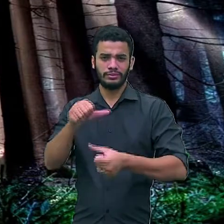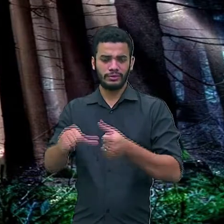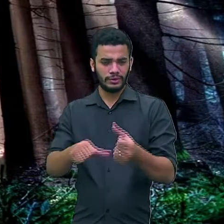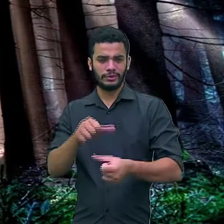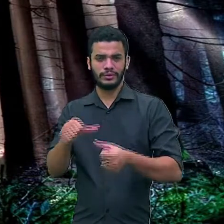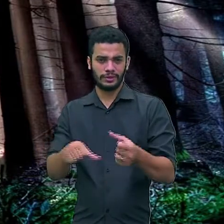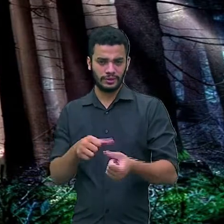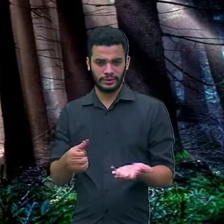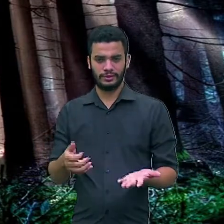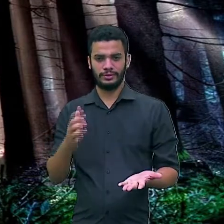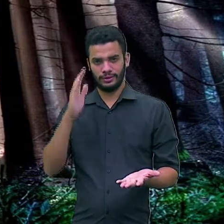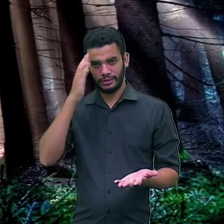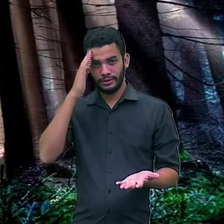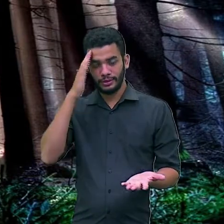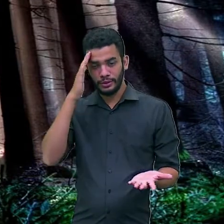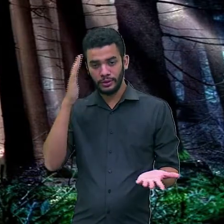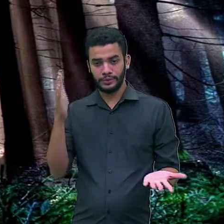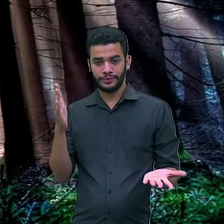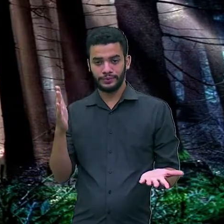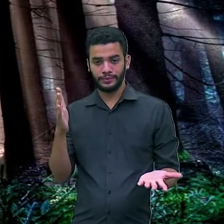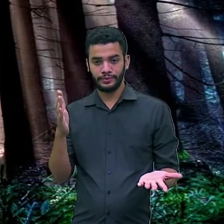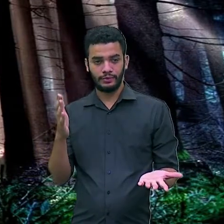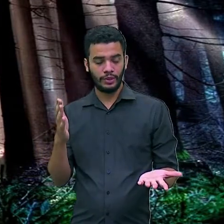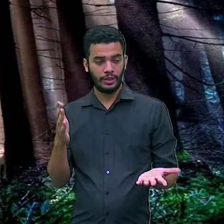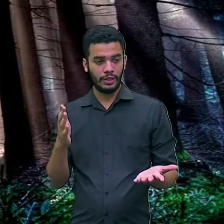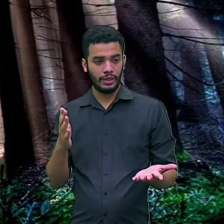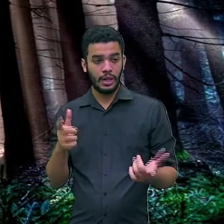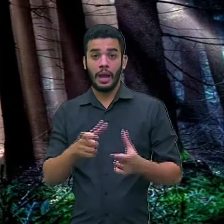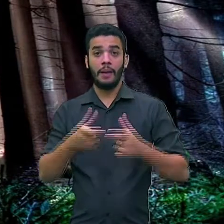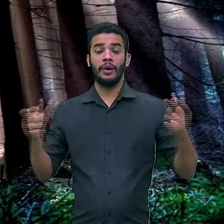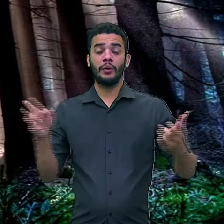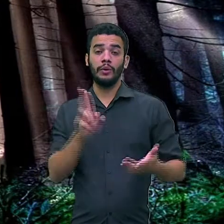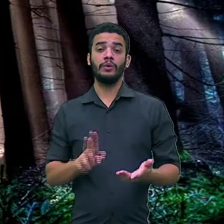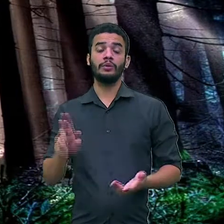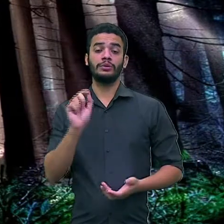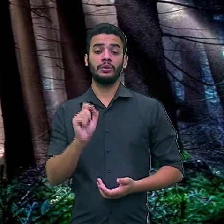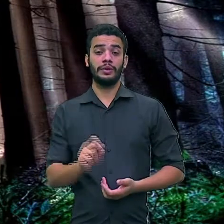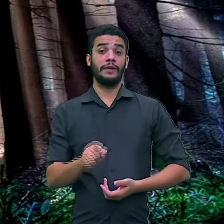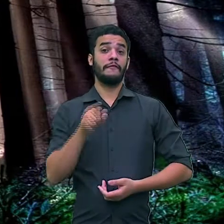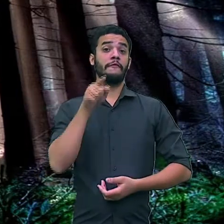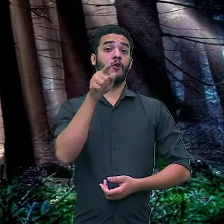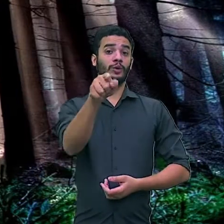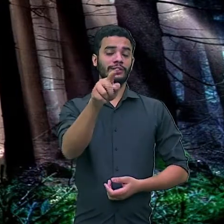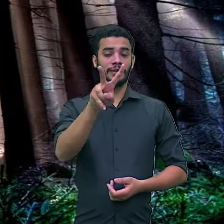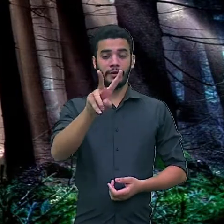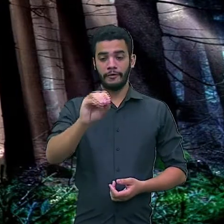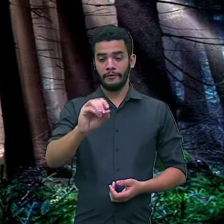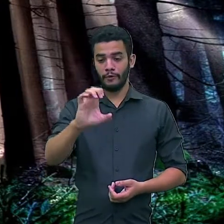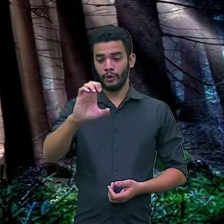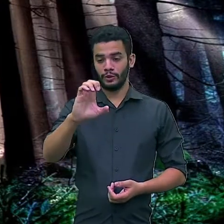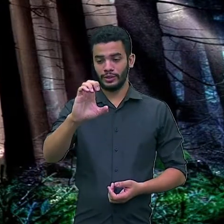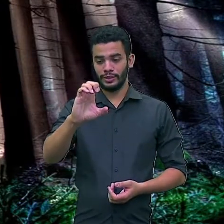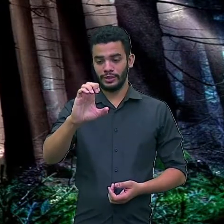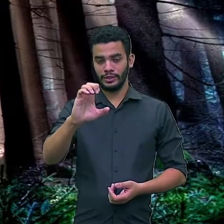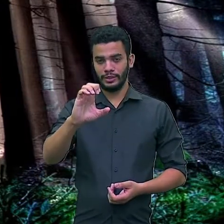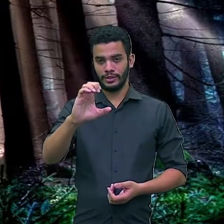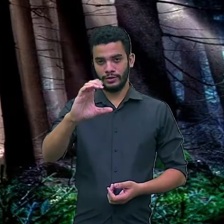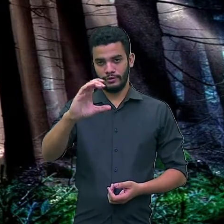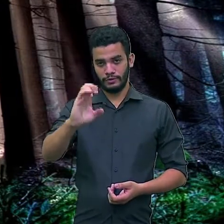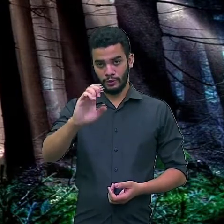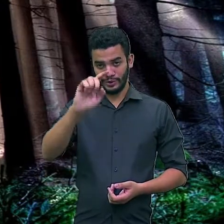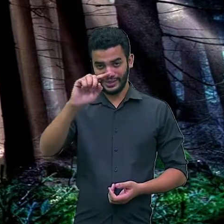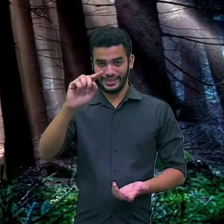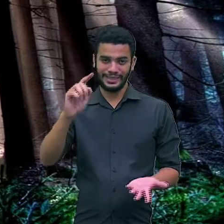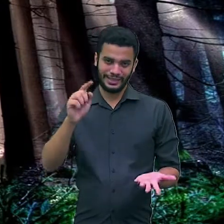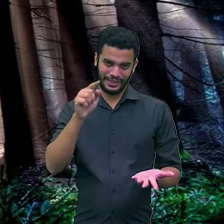gente já utiliza a segunda pessoa como você ou vocês. Algumas regiões do Brasil utilizam